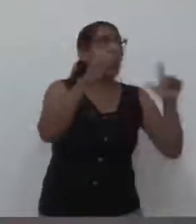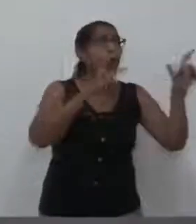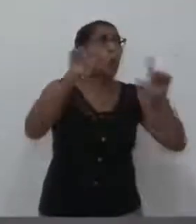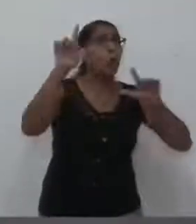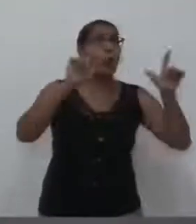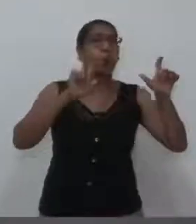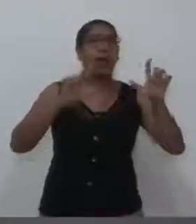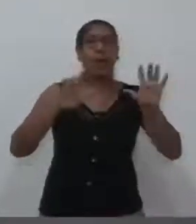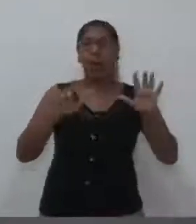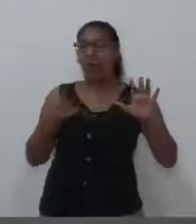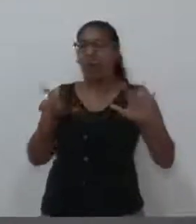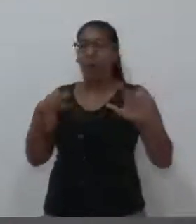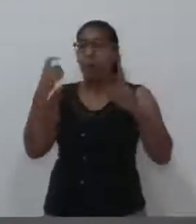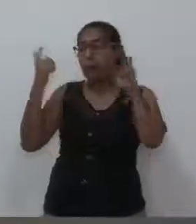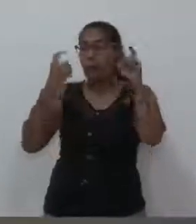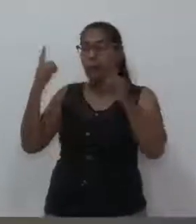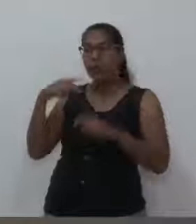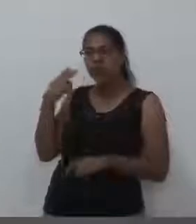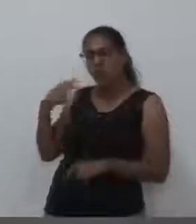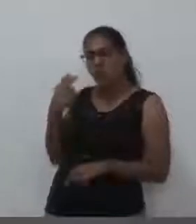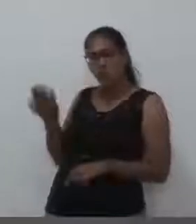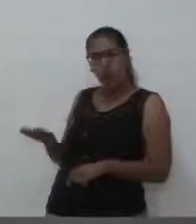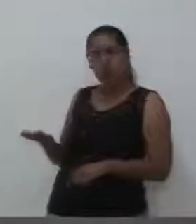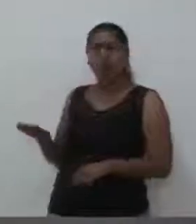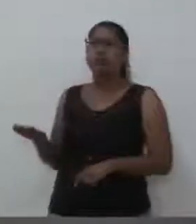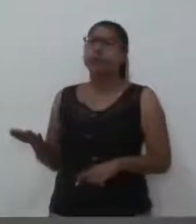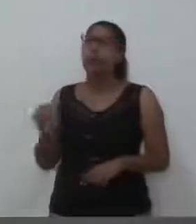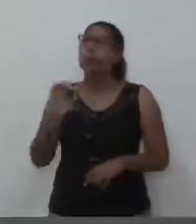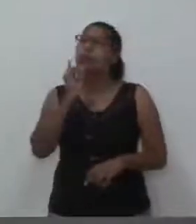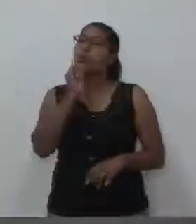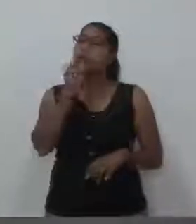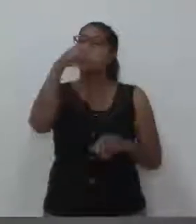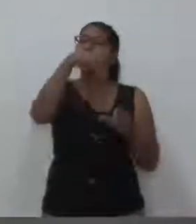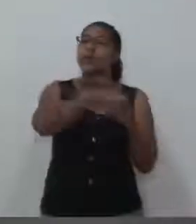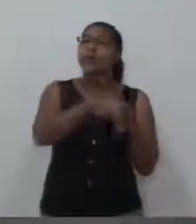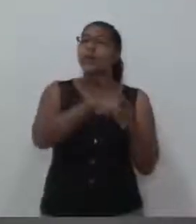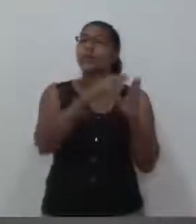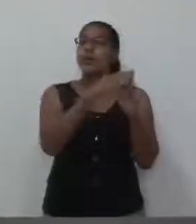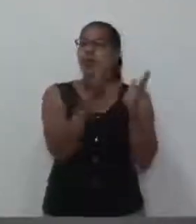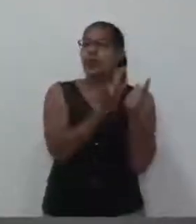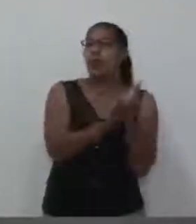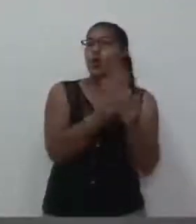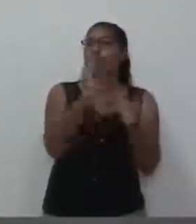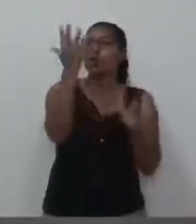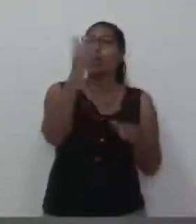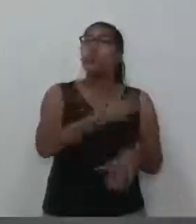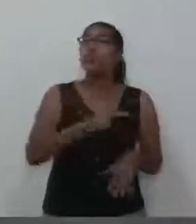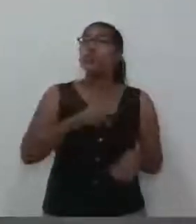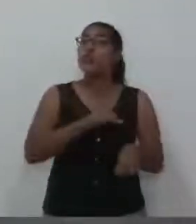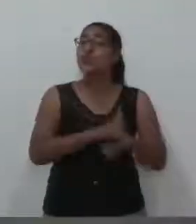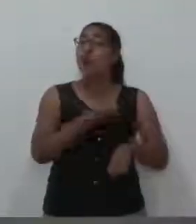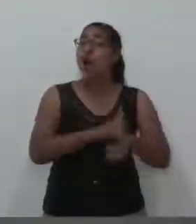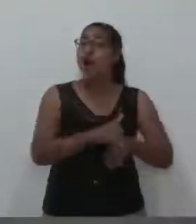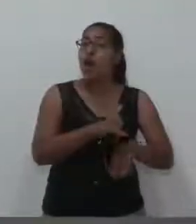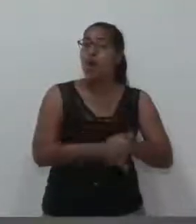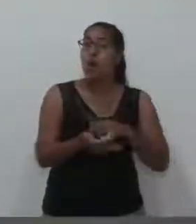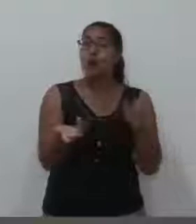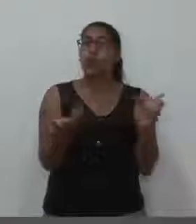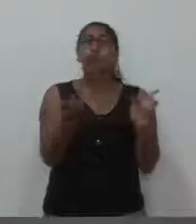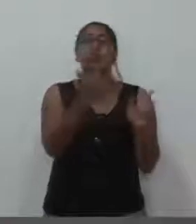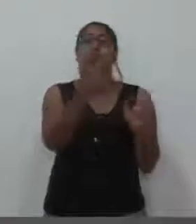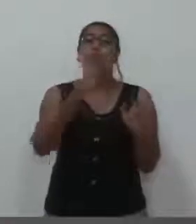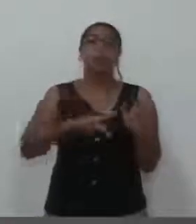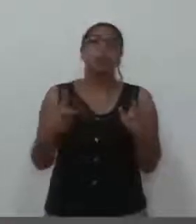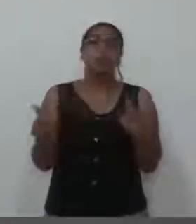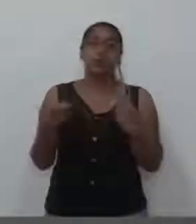rede municipal? Ou alguém não sabe que tem uma situação aí dos auxiliares que eles estão querendo ser ouvido e fica essa empurra-empurra, não dá